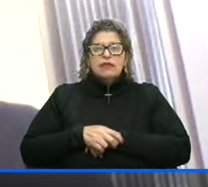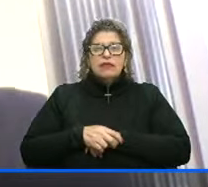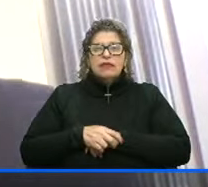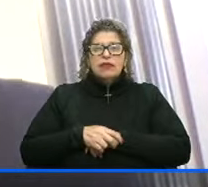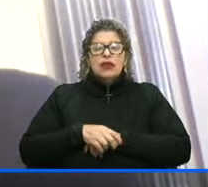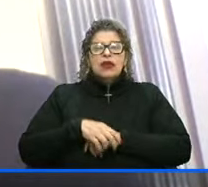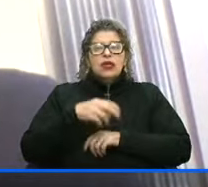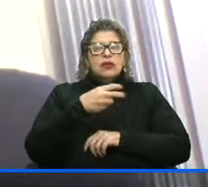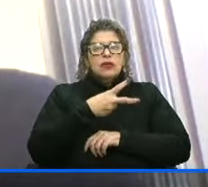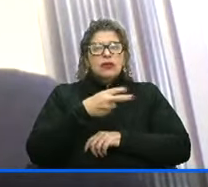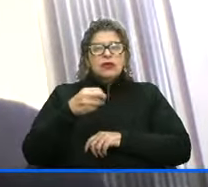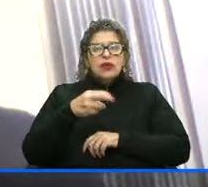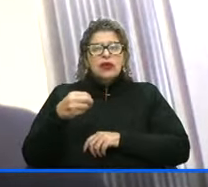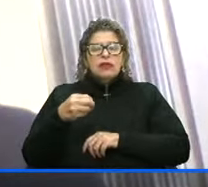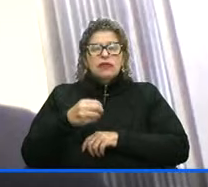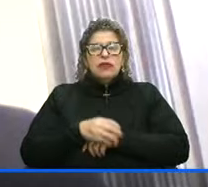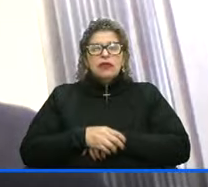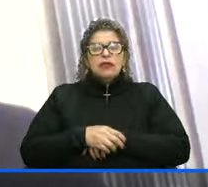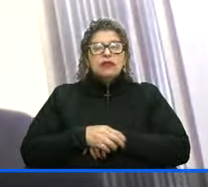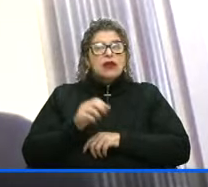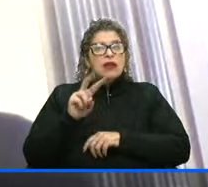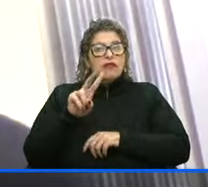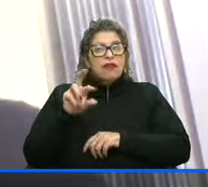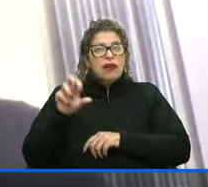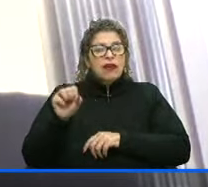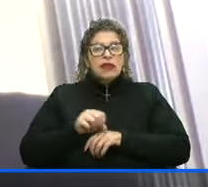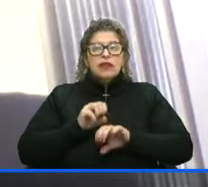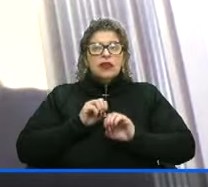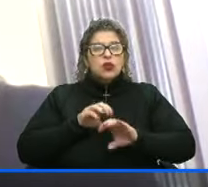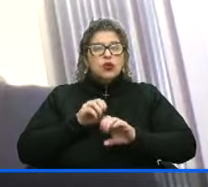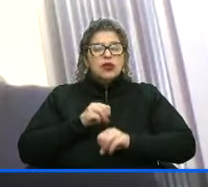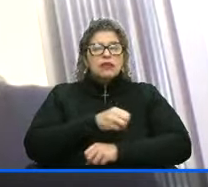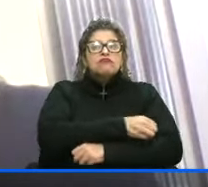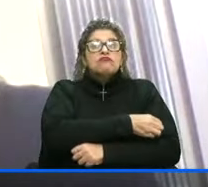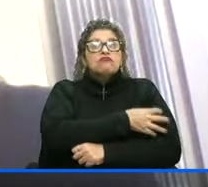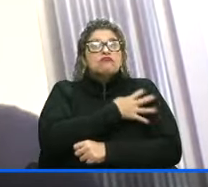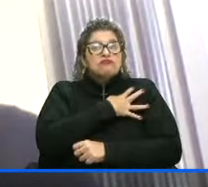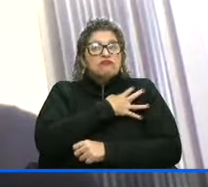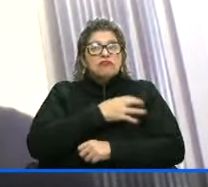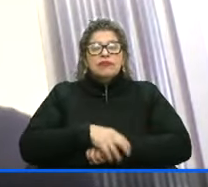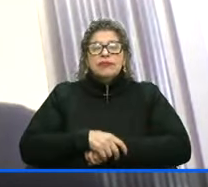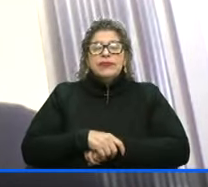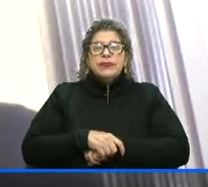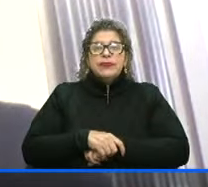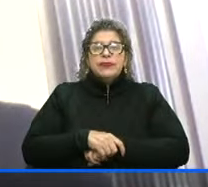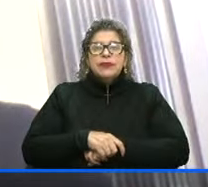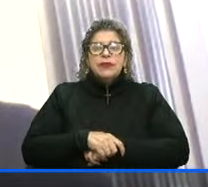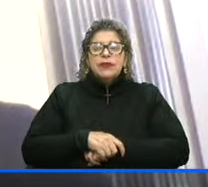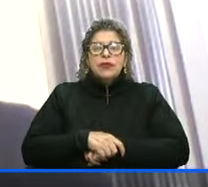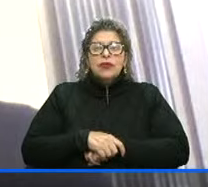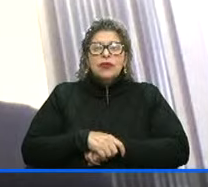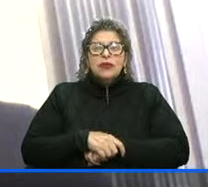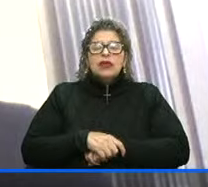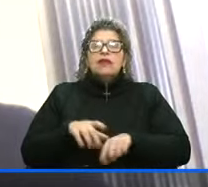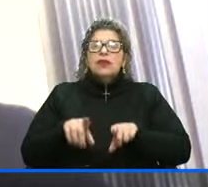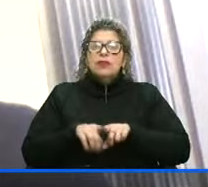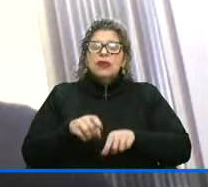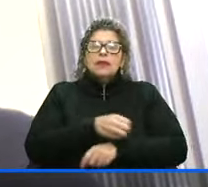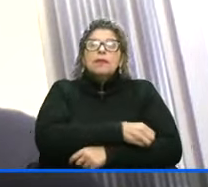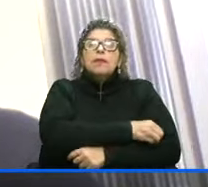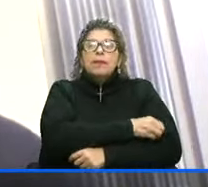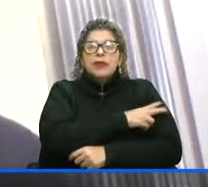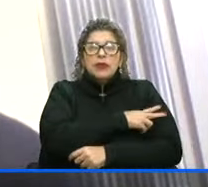200 vagas na educação infantil. Ela falou ali também das vagas de jardim,